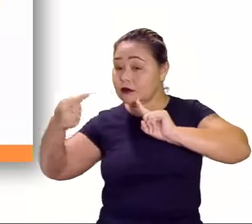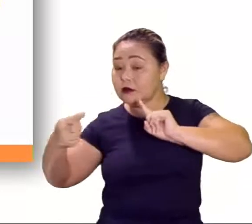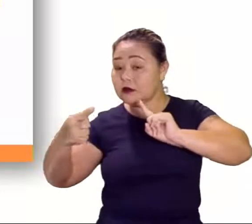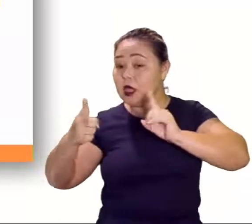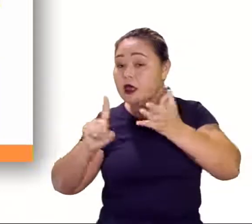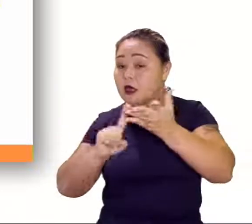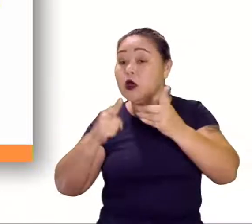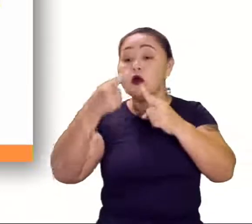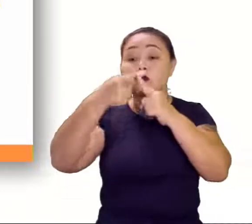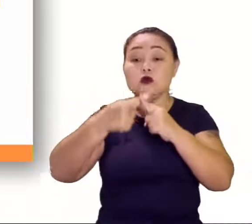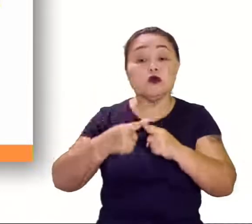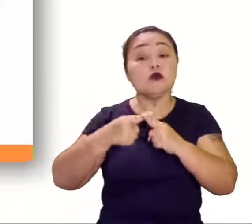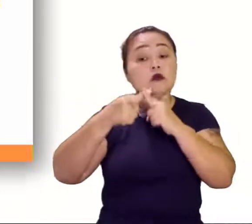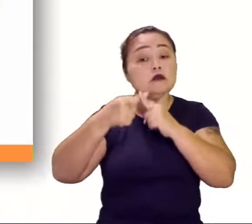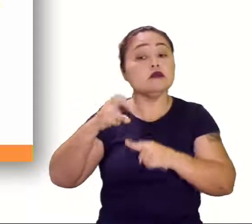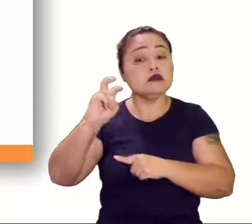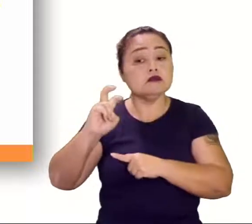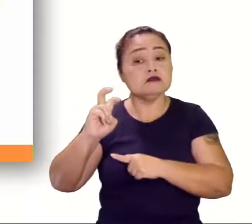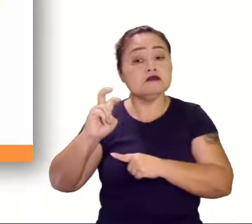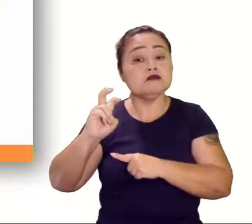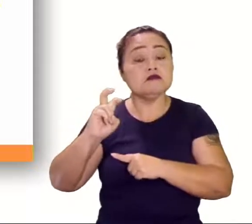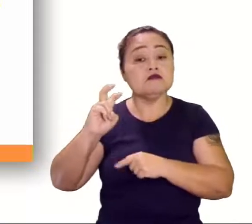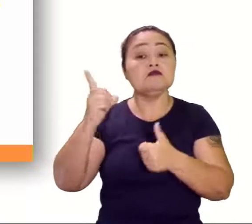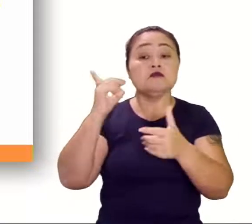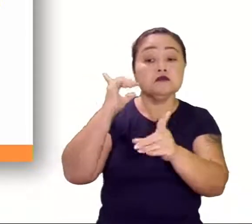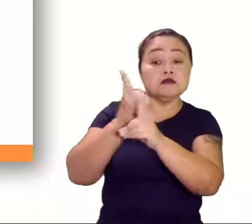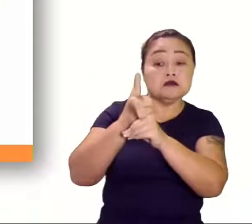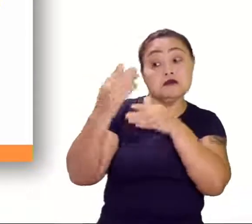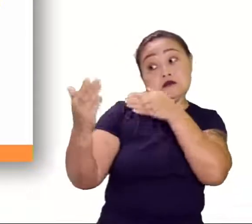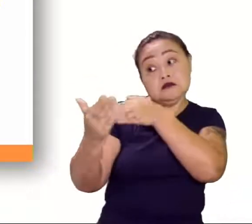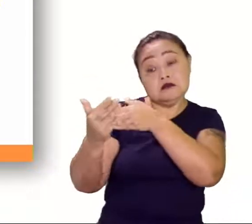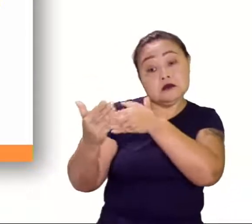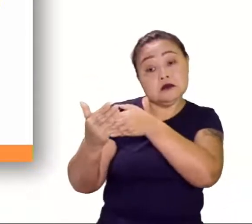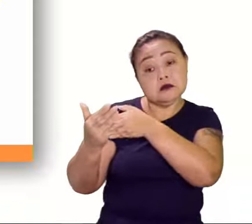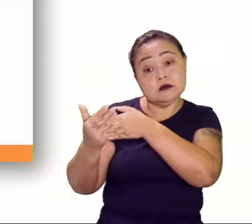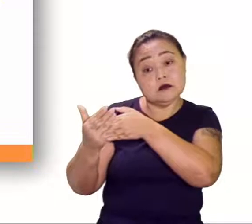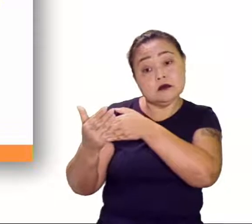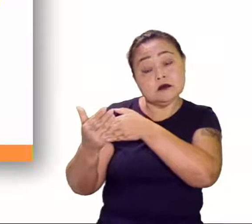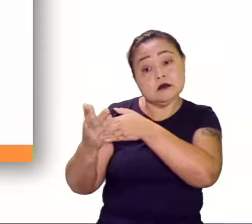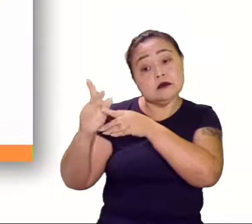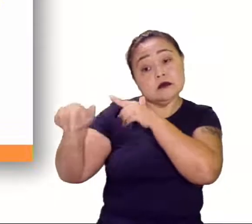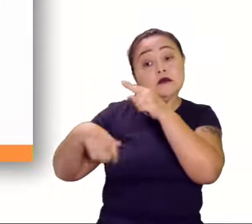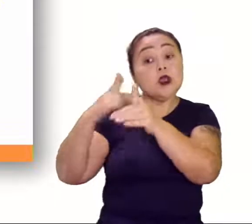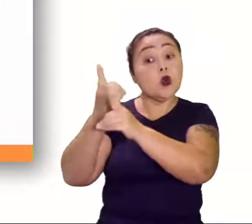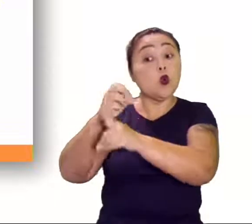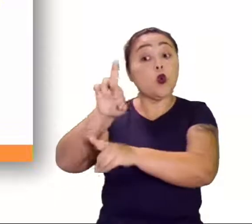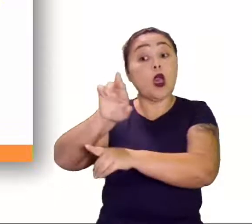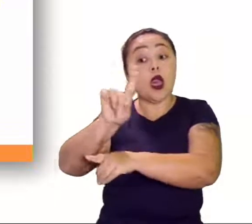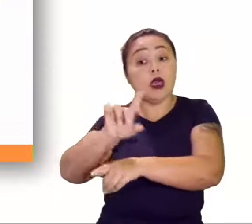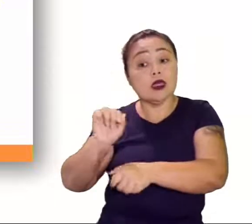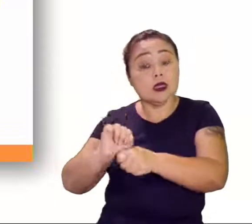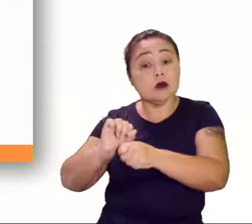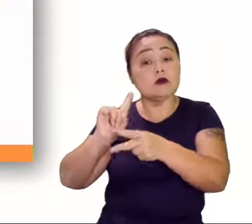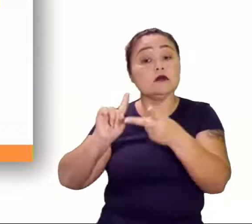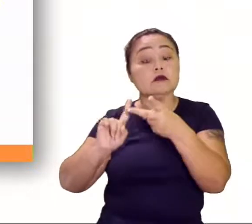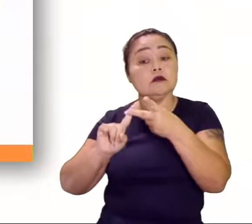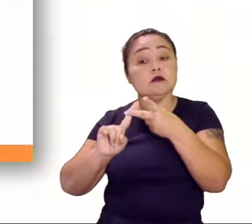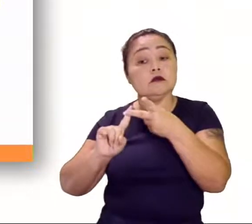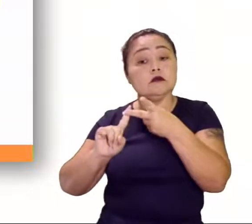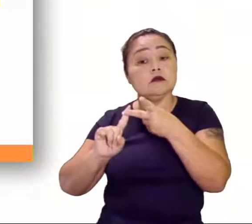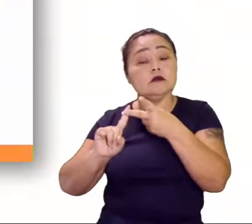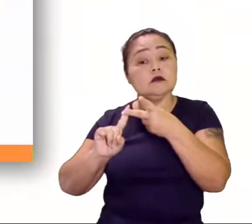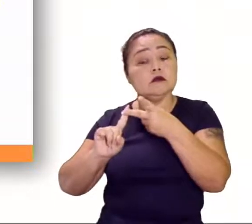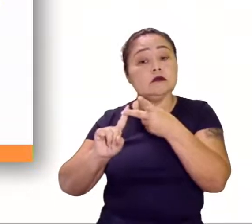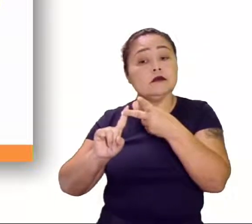só múltiplos de 5. Isso. Então, acho o primeiro, o último, descobre a razão. Quantos Na verdade,